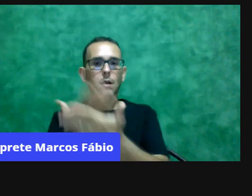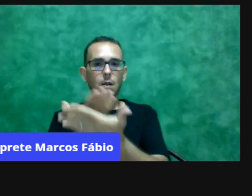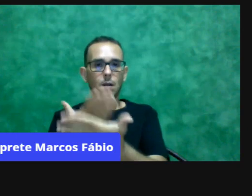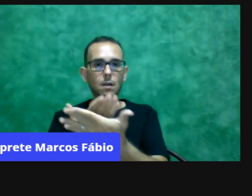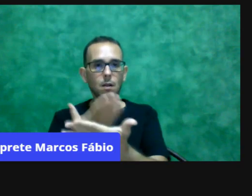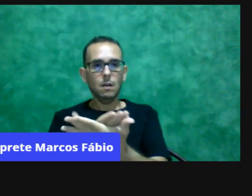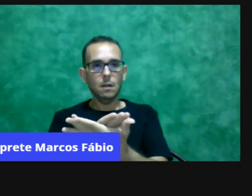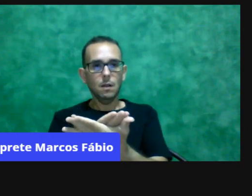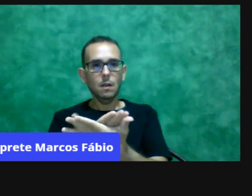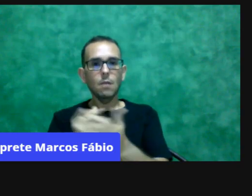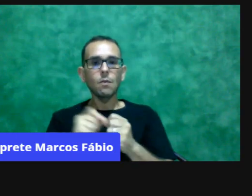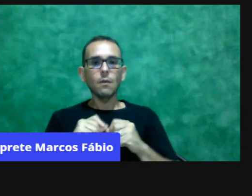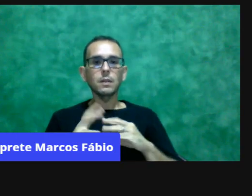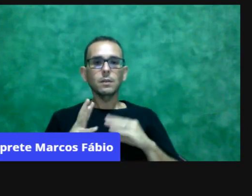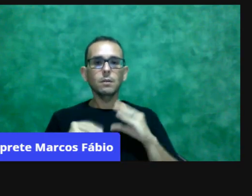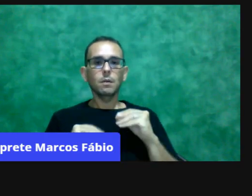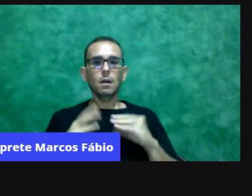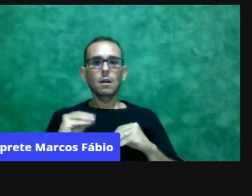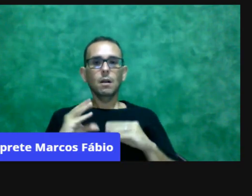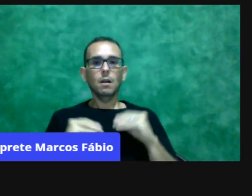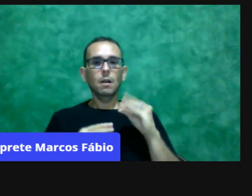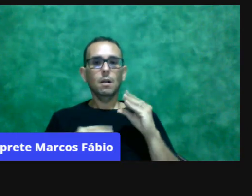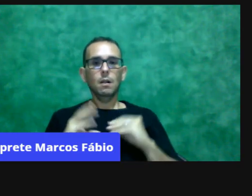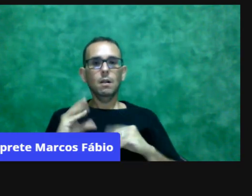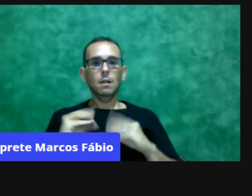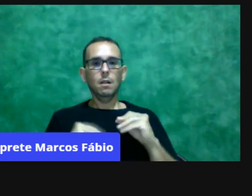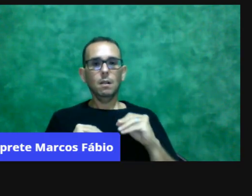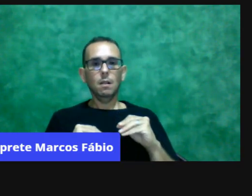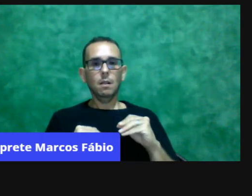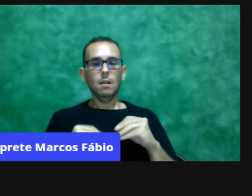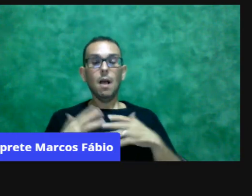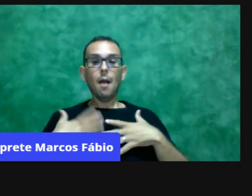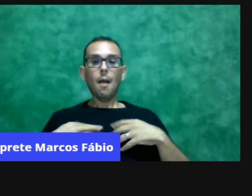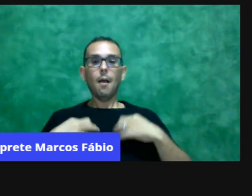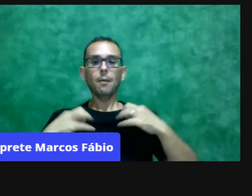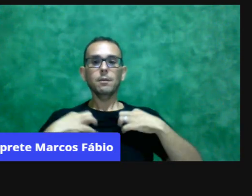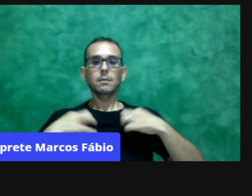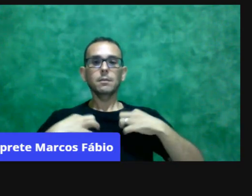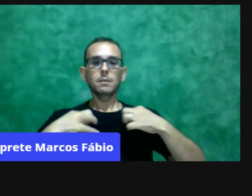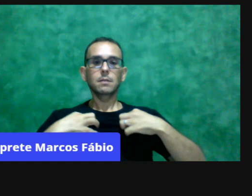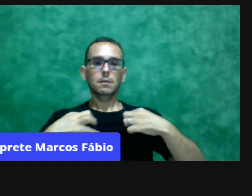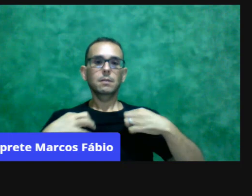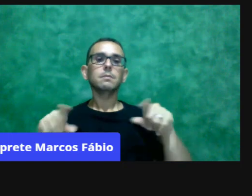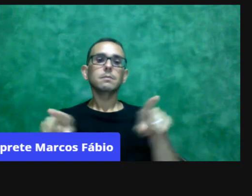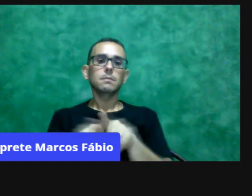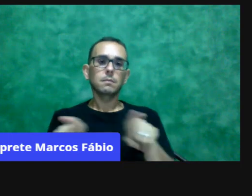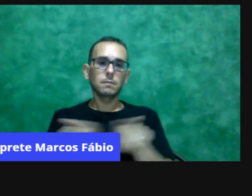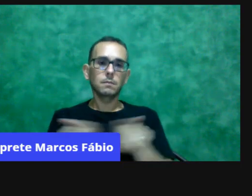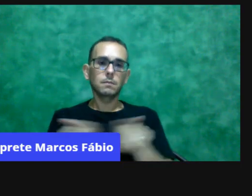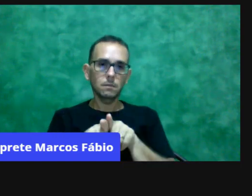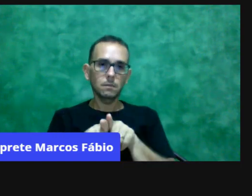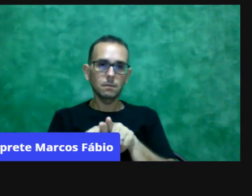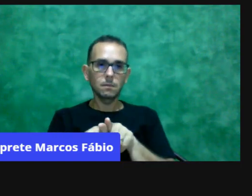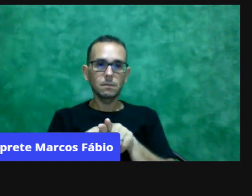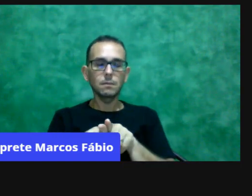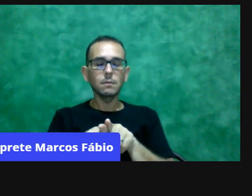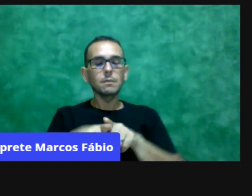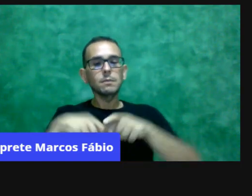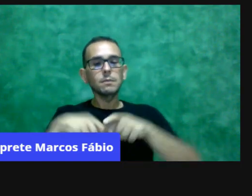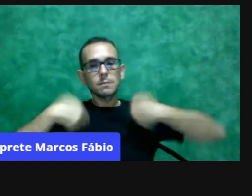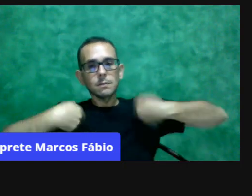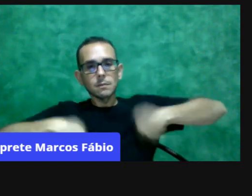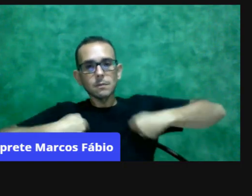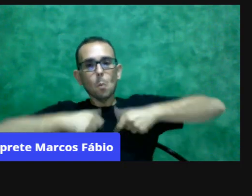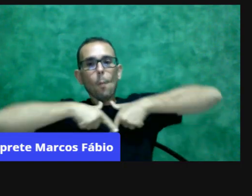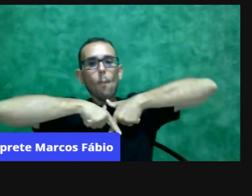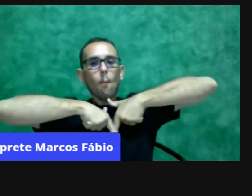essa movimentação aqui na minha frente. É importante que a minha roupa também esteja limpa de excessos para